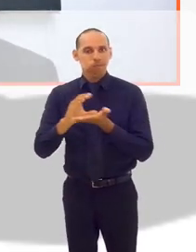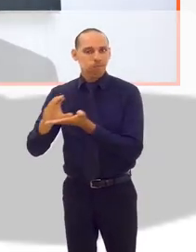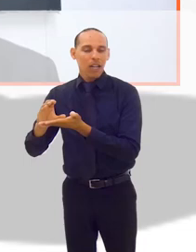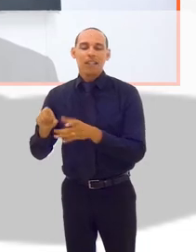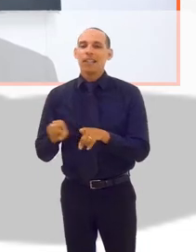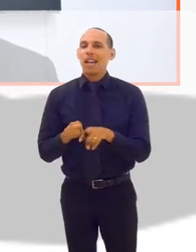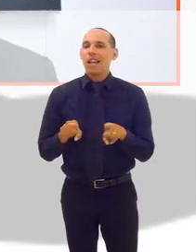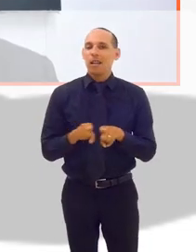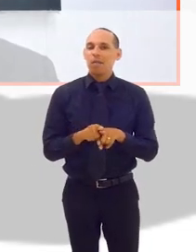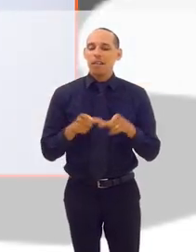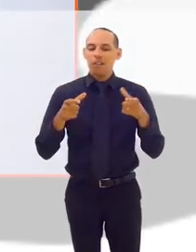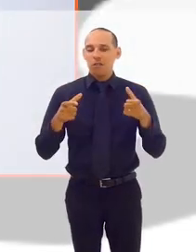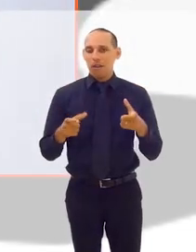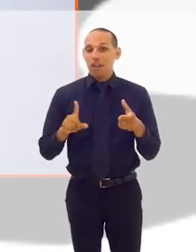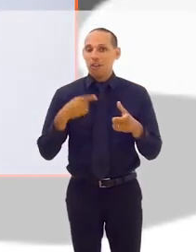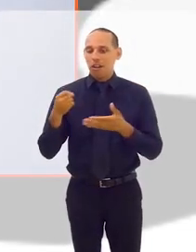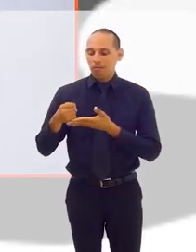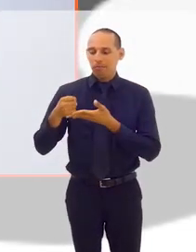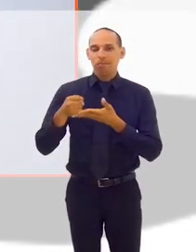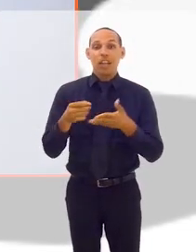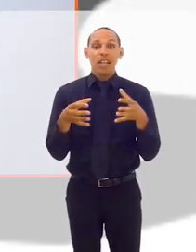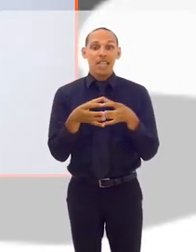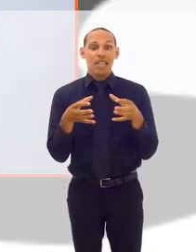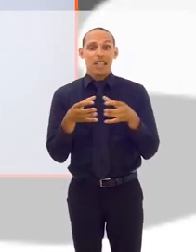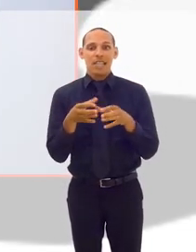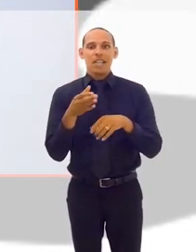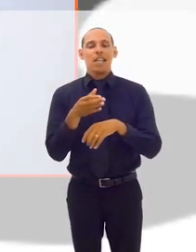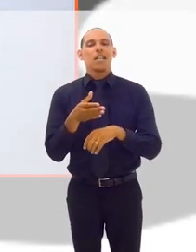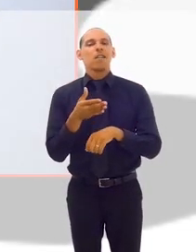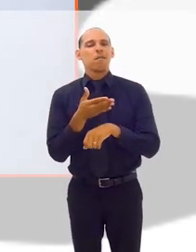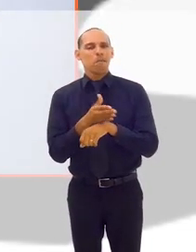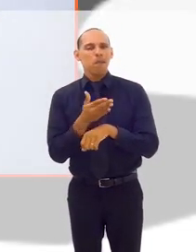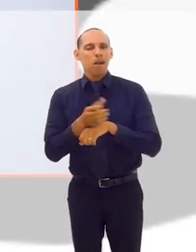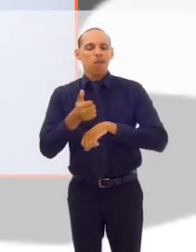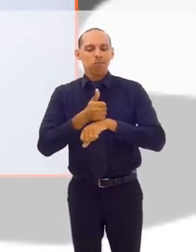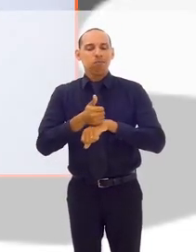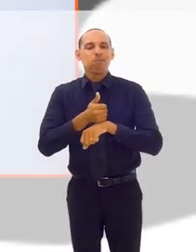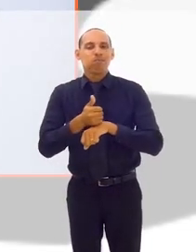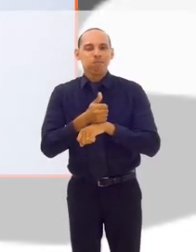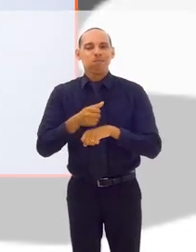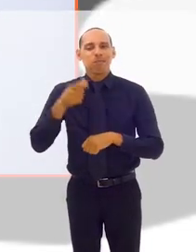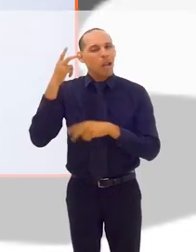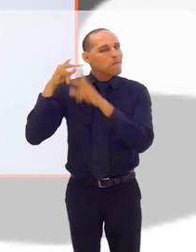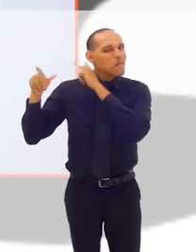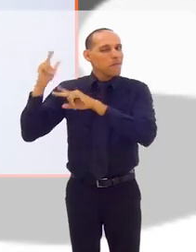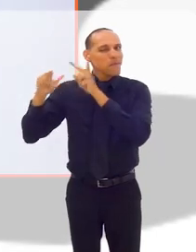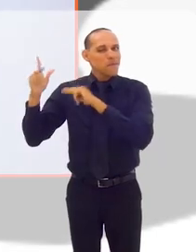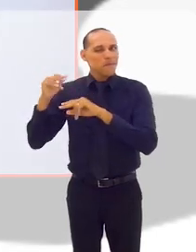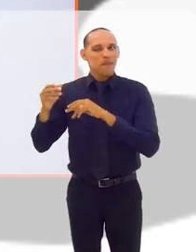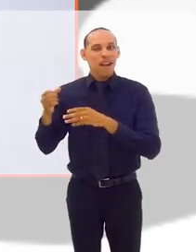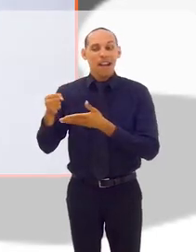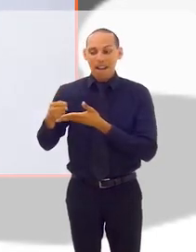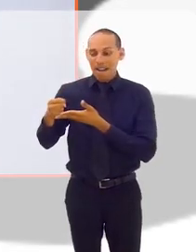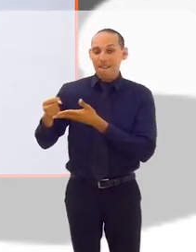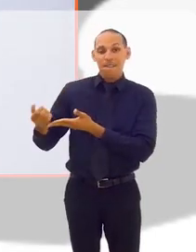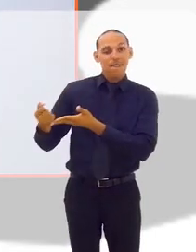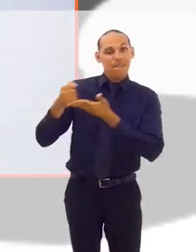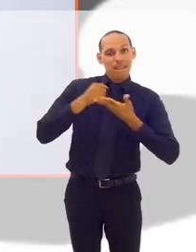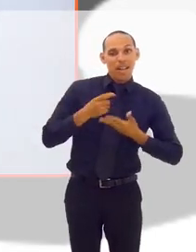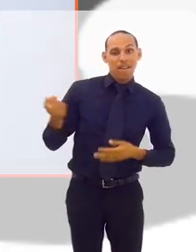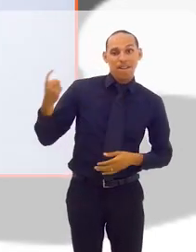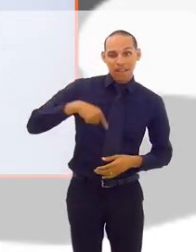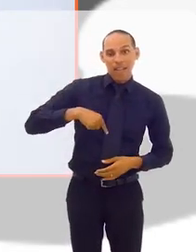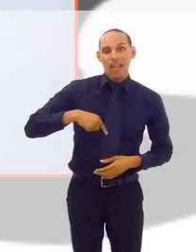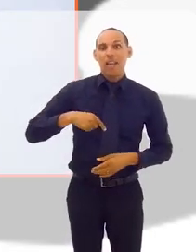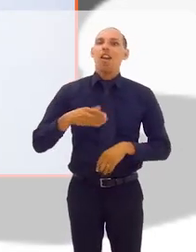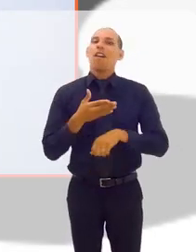doação e ele abriu o espaço para a gente trazer uma equipe de profissionais cabeleireiros, onde nós trouxemos elas na